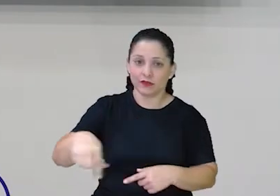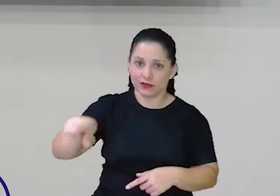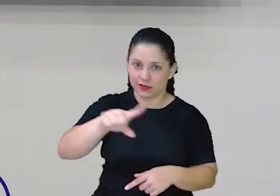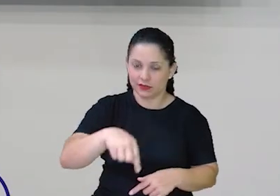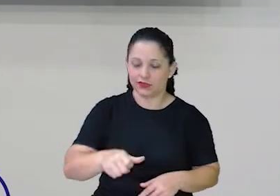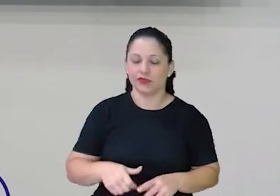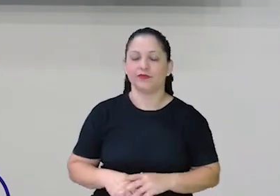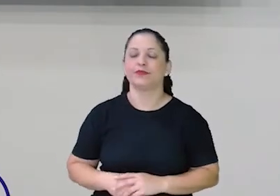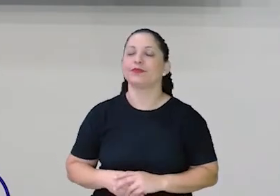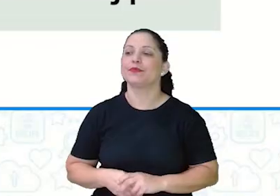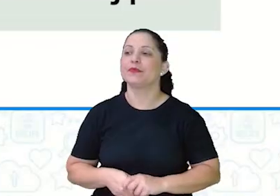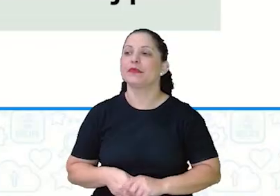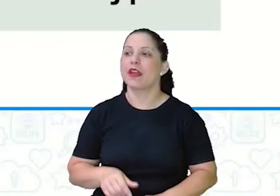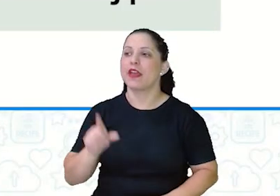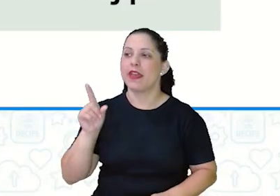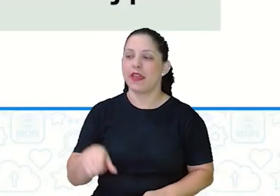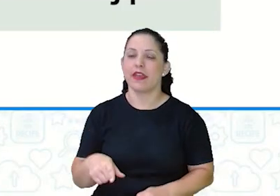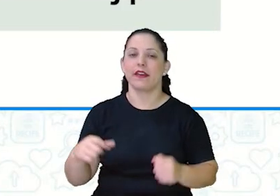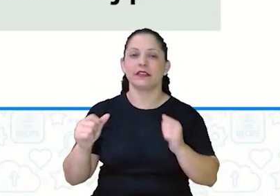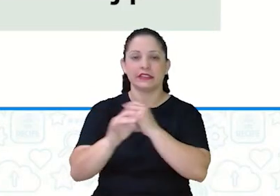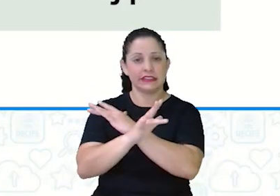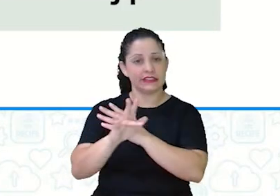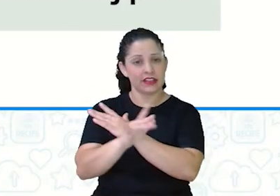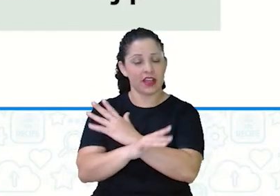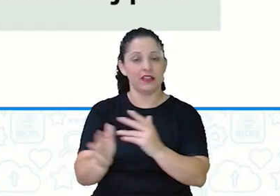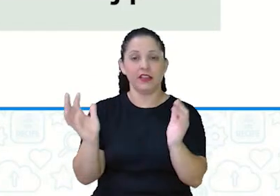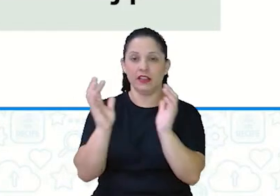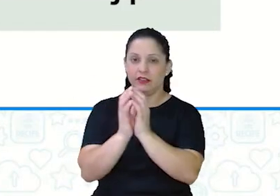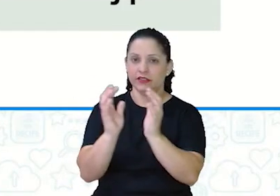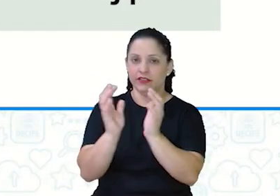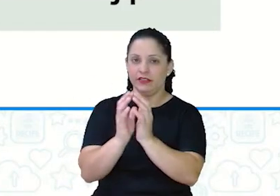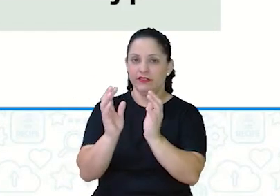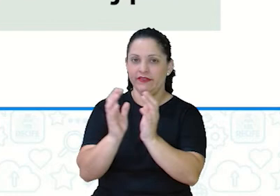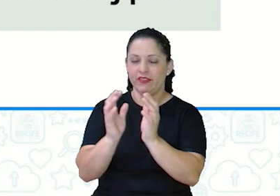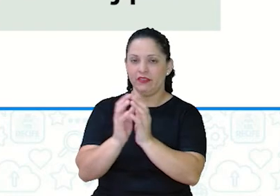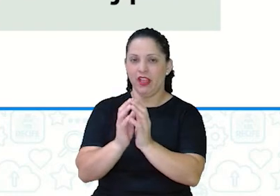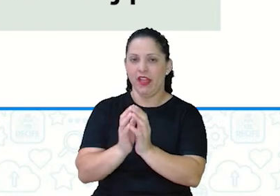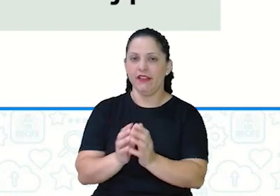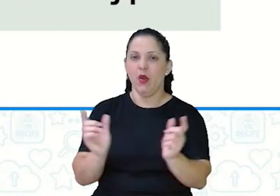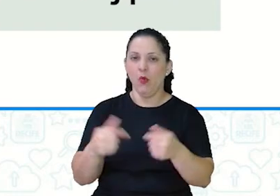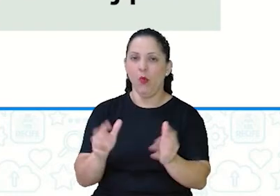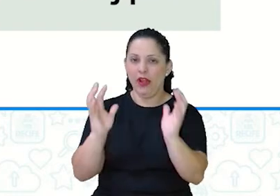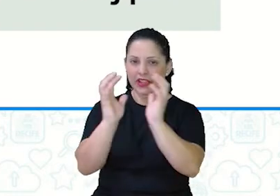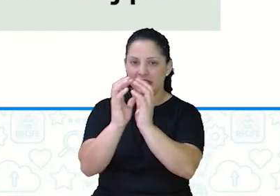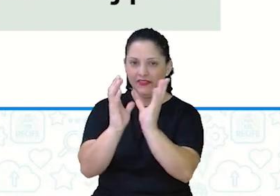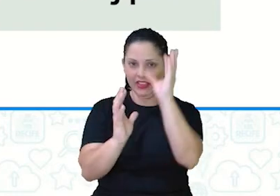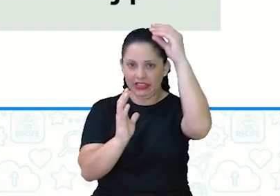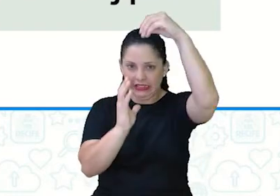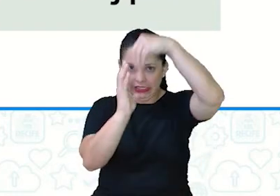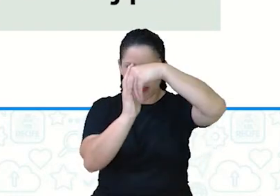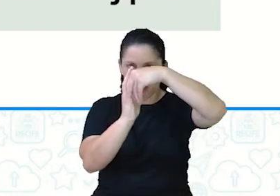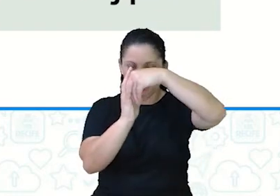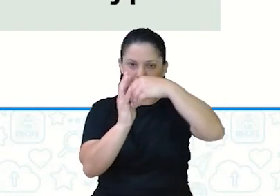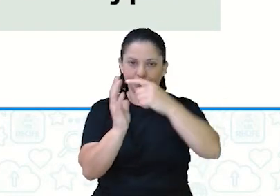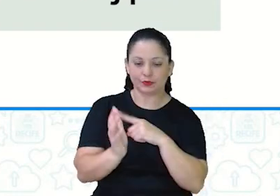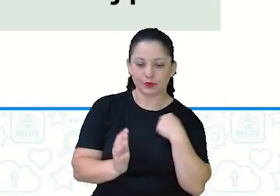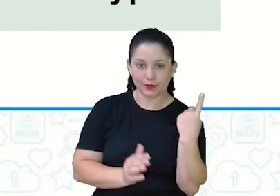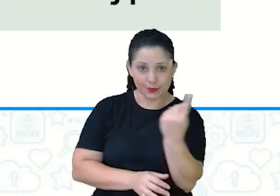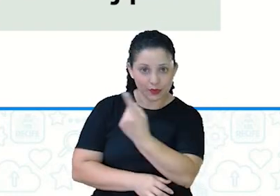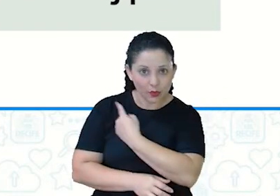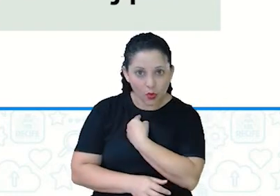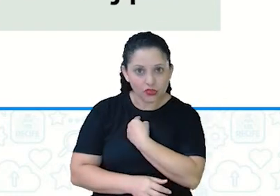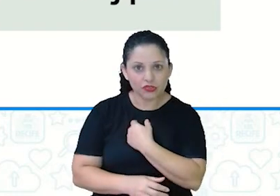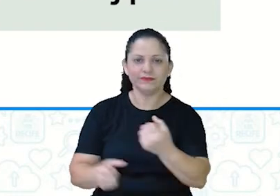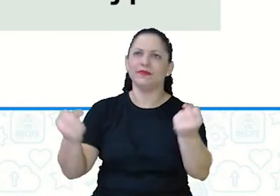demarcação da nossa cidade do Recife. Dentro da nossa cidade do Recife, nós somos abençoados